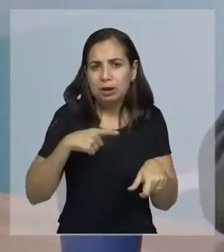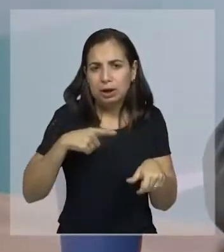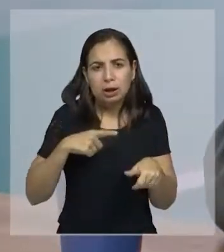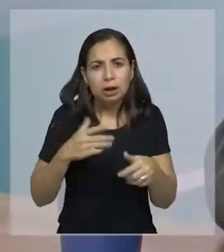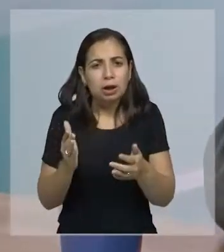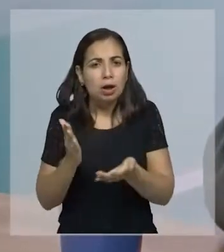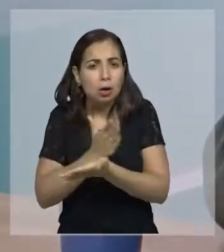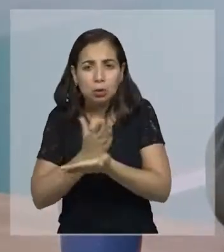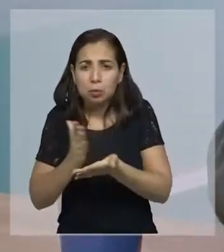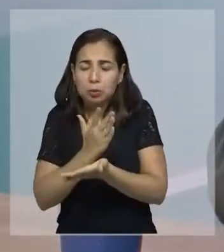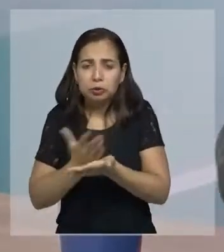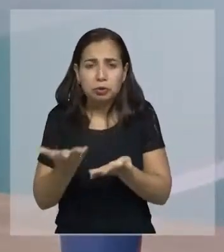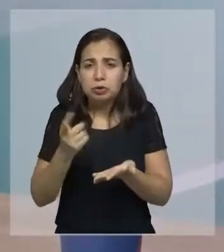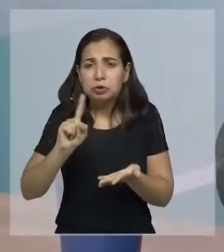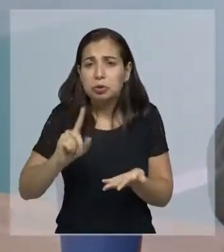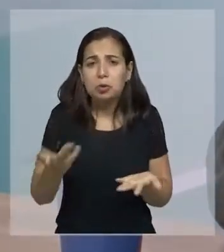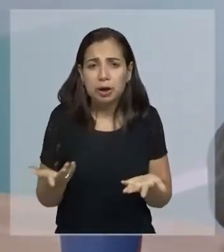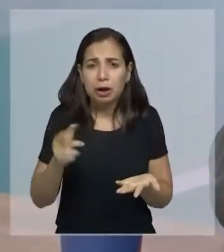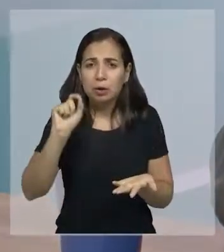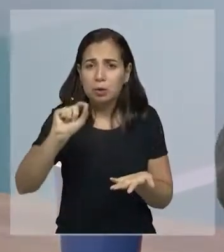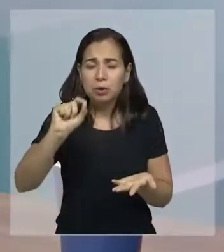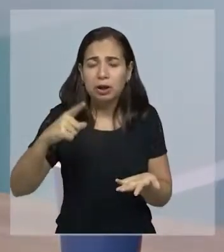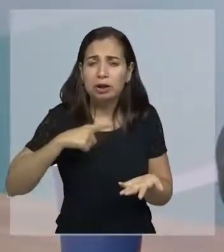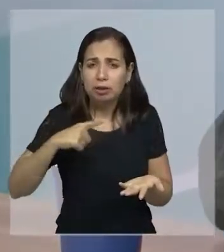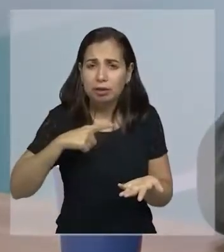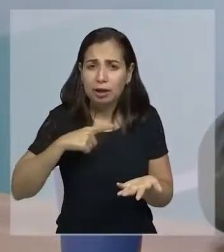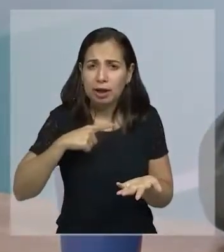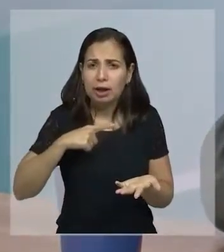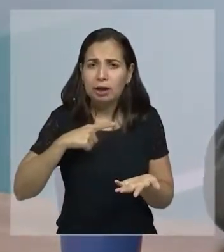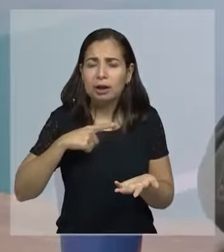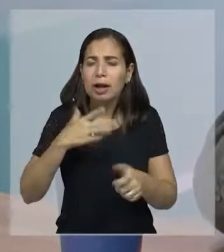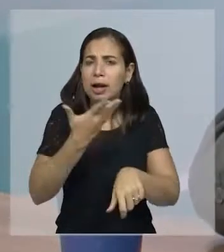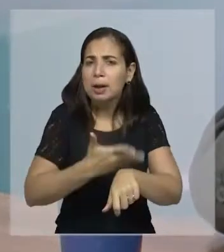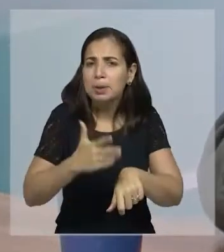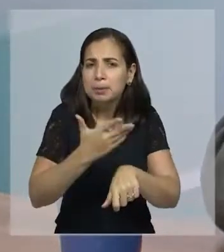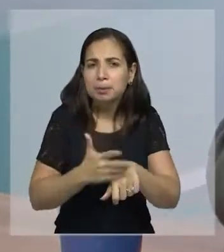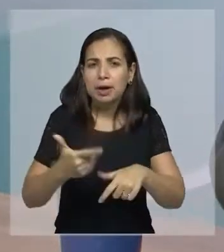práticas que ainda remetem para um Brasil rural, para um Brasil agrícola,